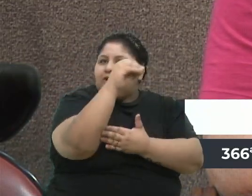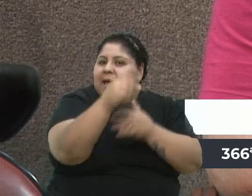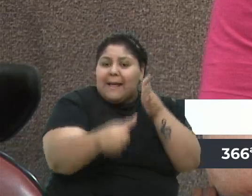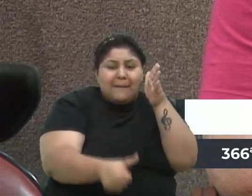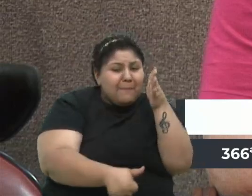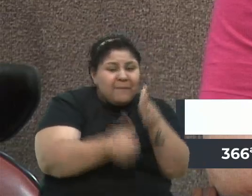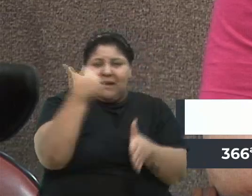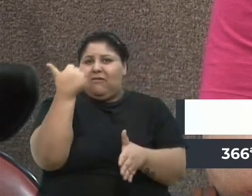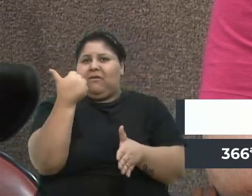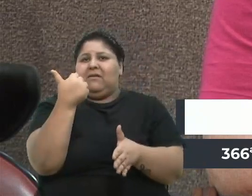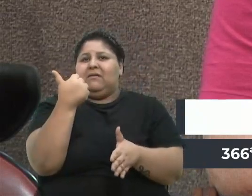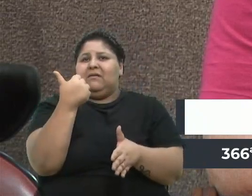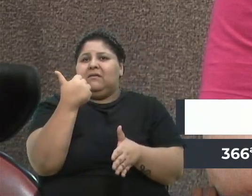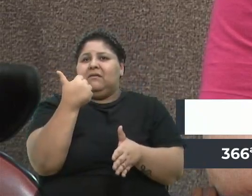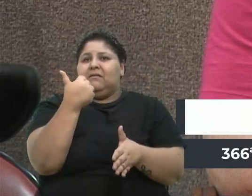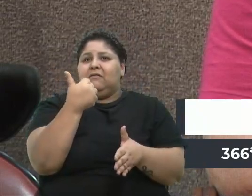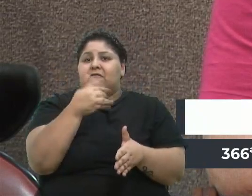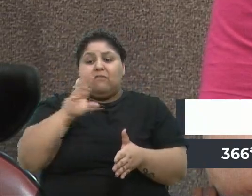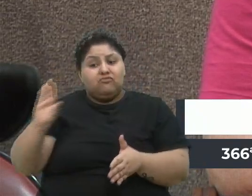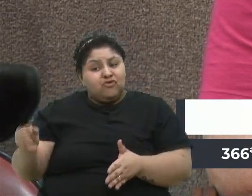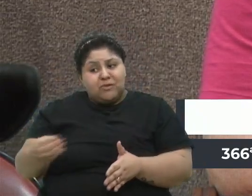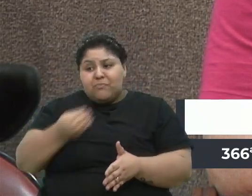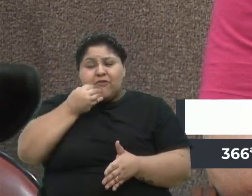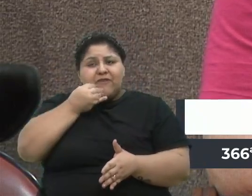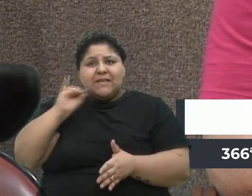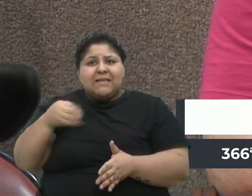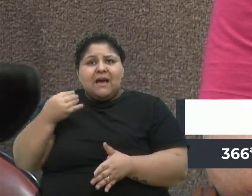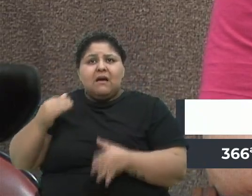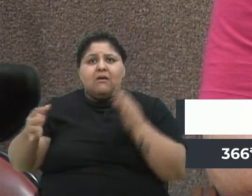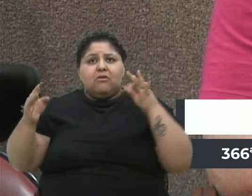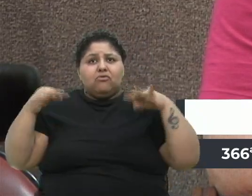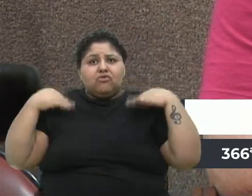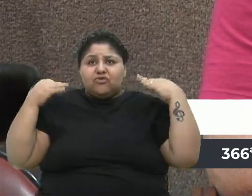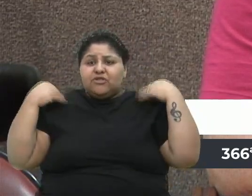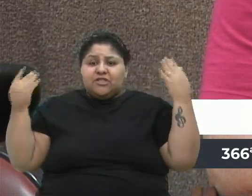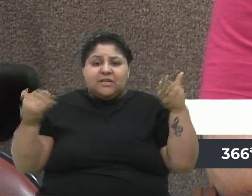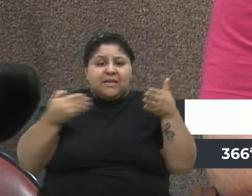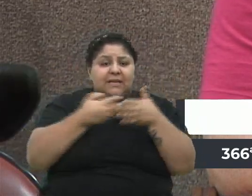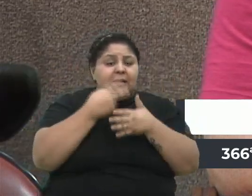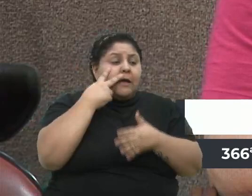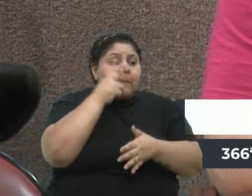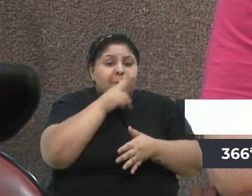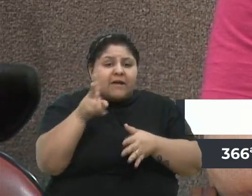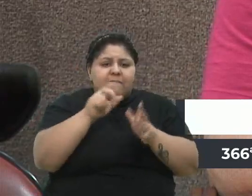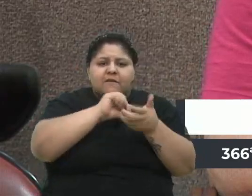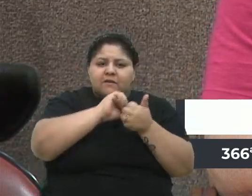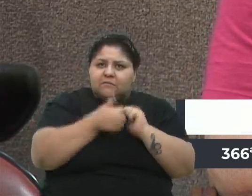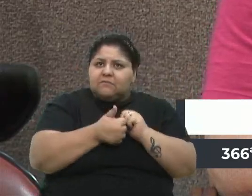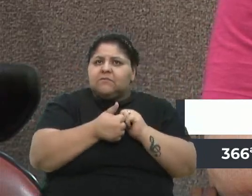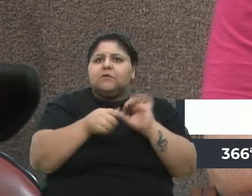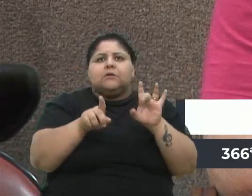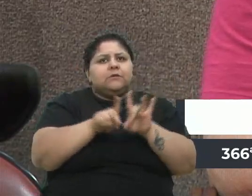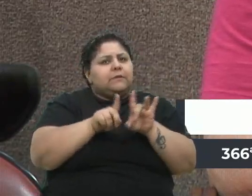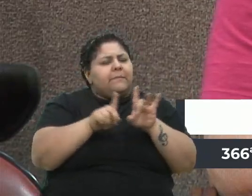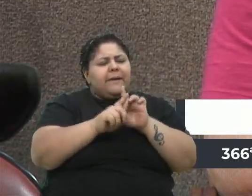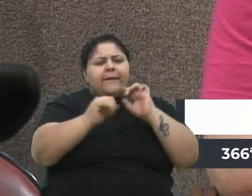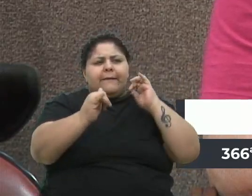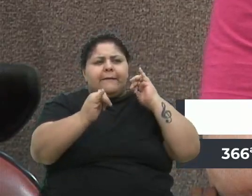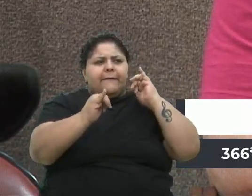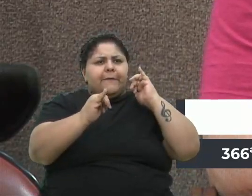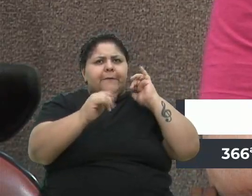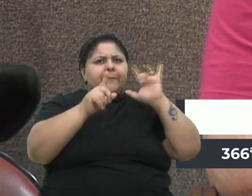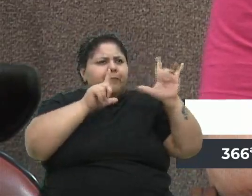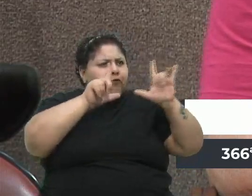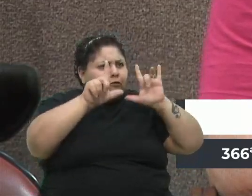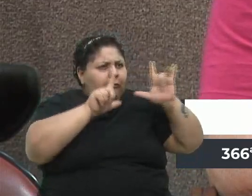Vossa Excelência está falando, vamos aproveitar os turistas que vierem aqui para assistir esses jogos, fora o televisionamento, fora o nome que leva de Porto Alegre, Rio Grande